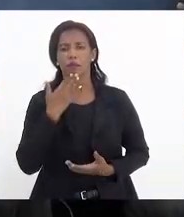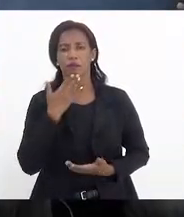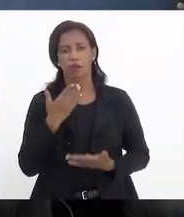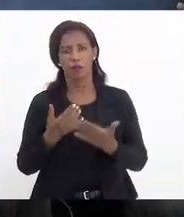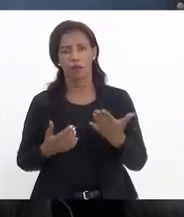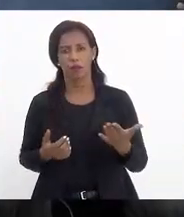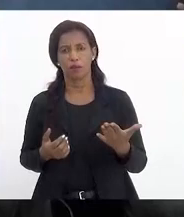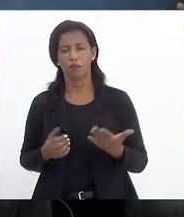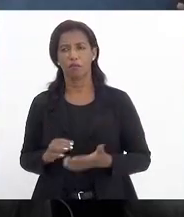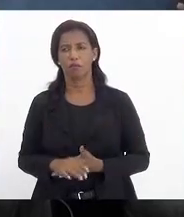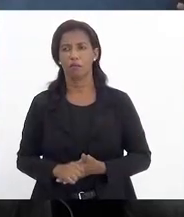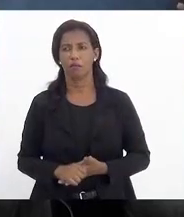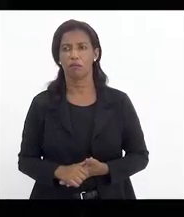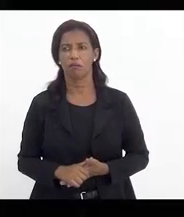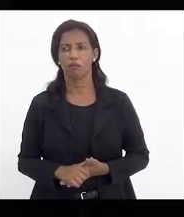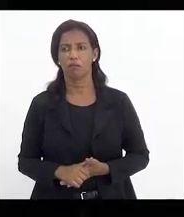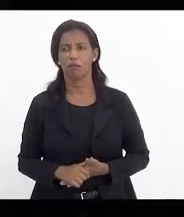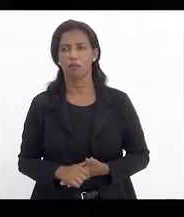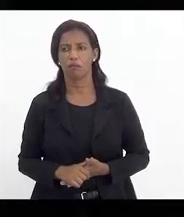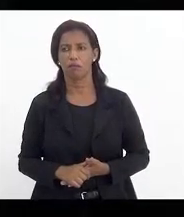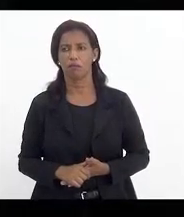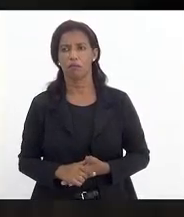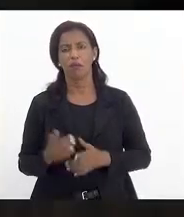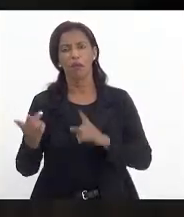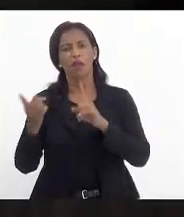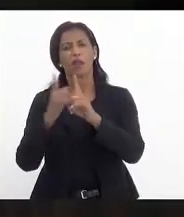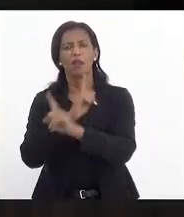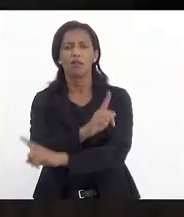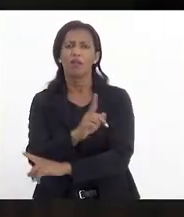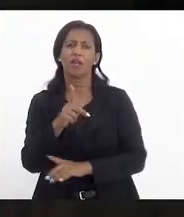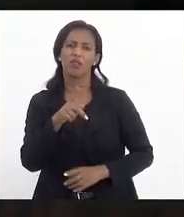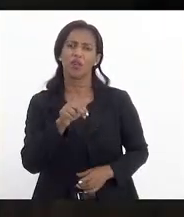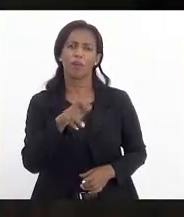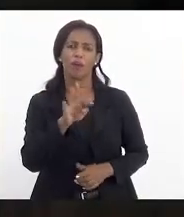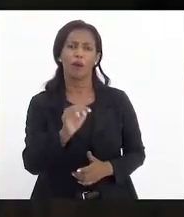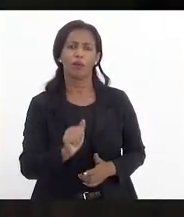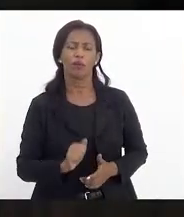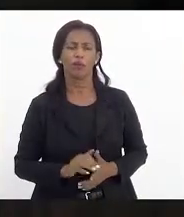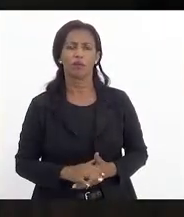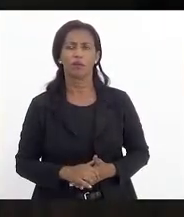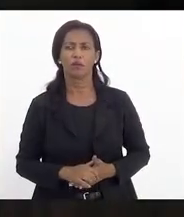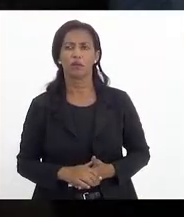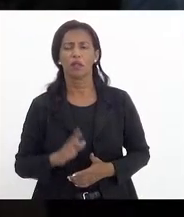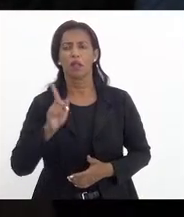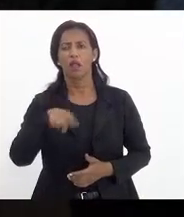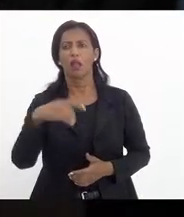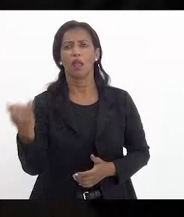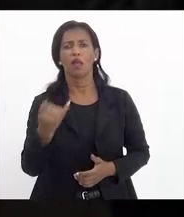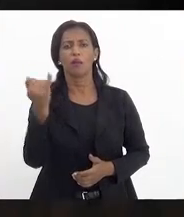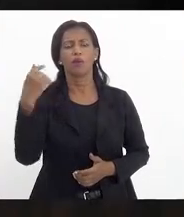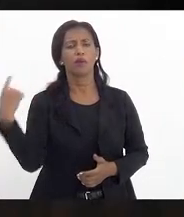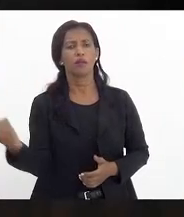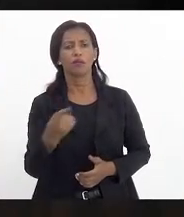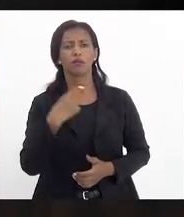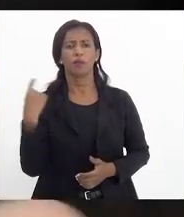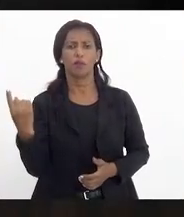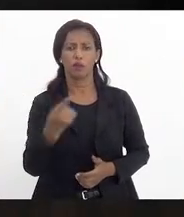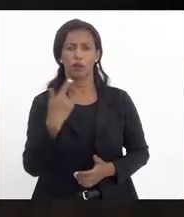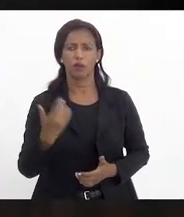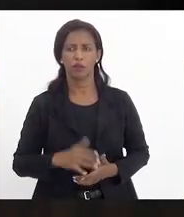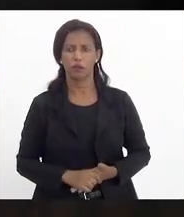Excelência, para que inverta novamente a pauta. Não, vamos escolher, vamos escolher, sabe por quê? Olha só, é importante para nós. Nós precisamos, não.